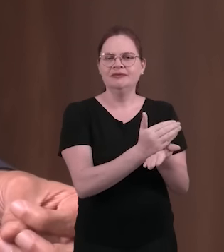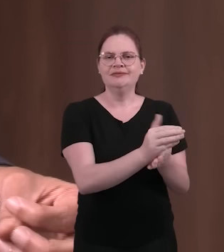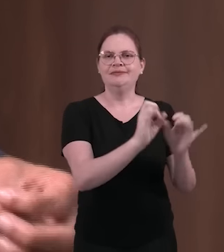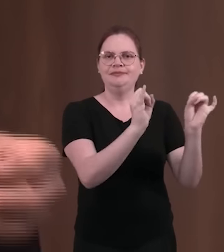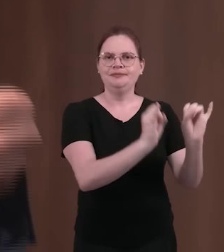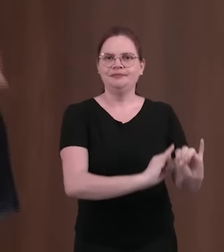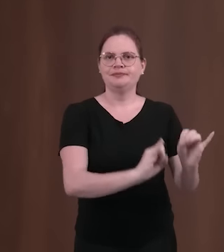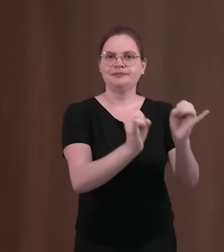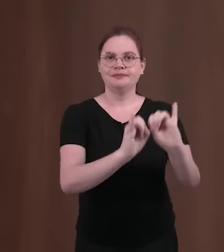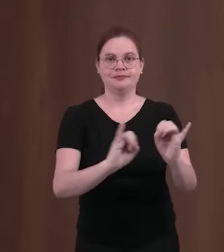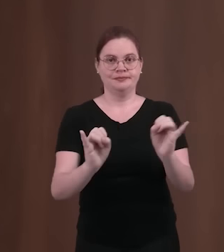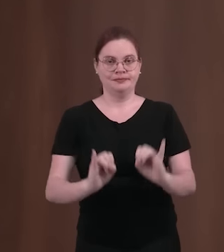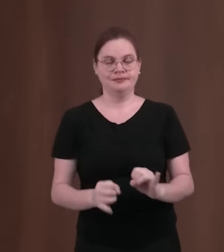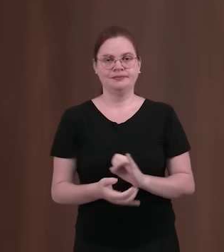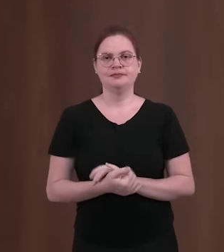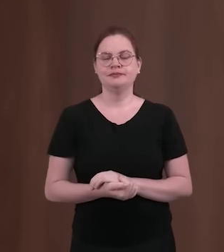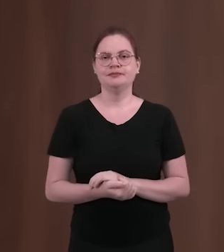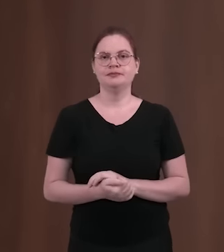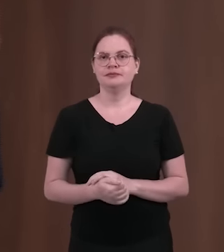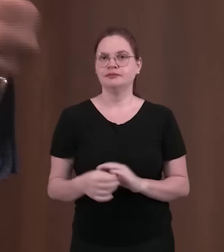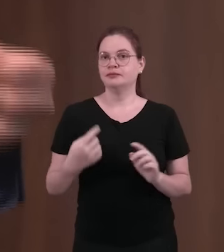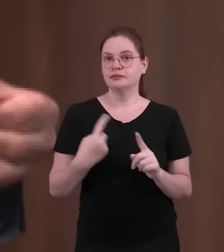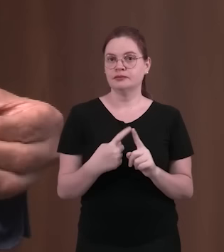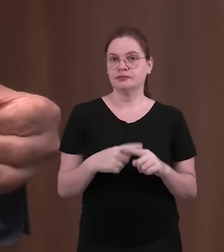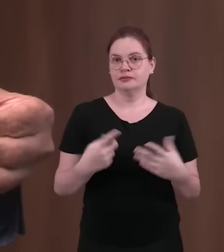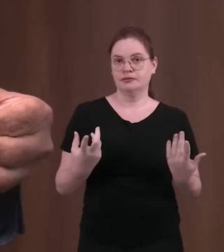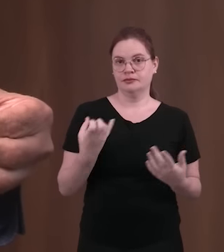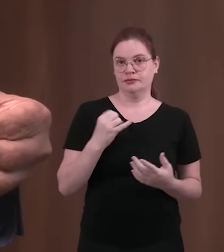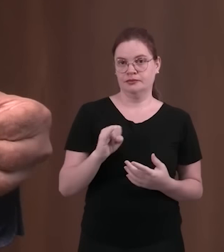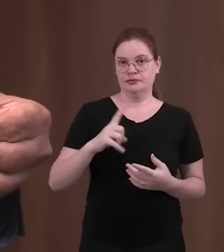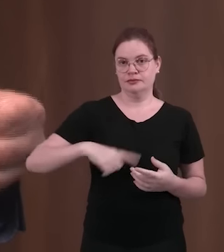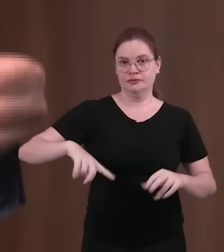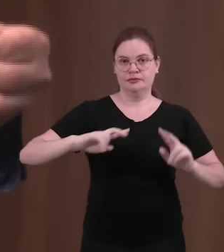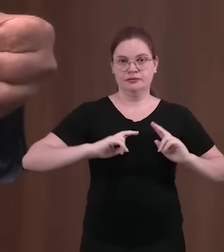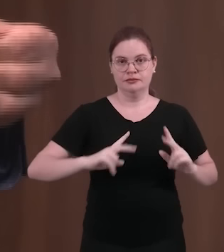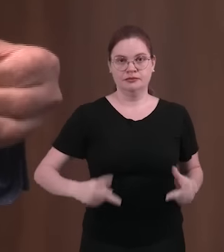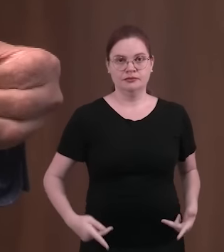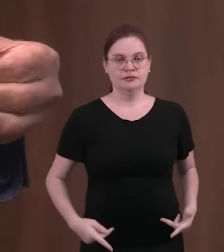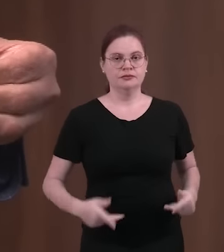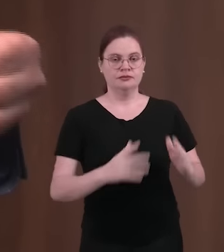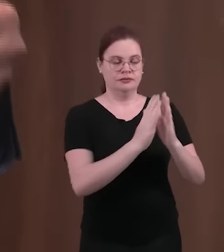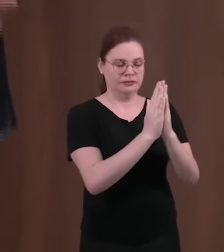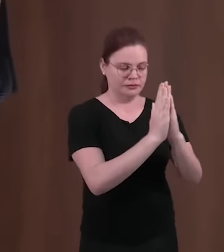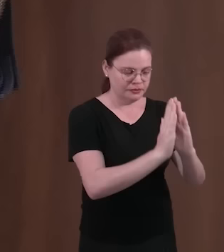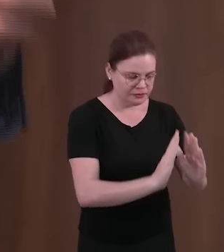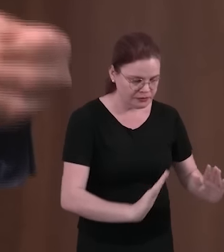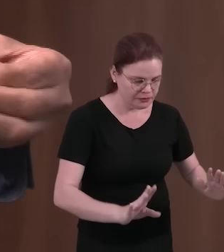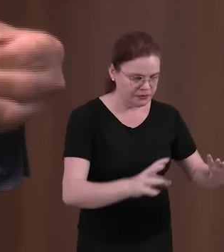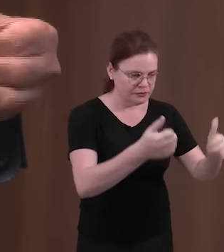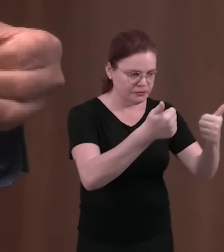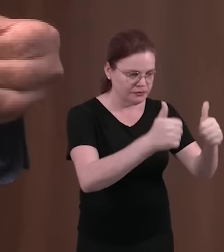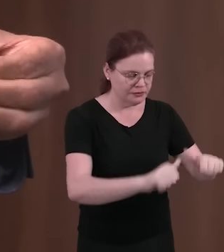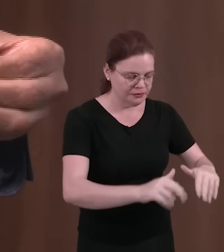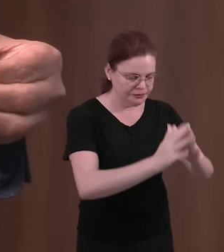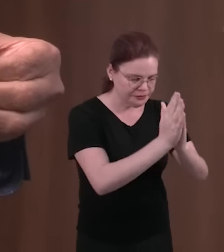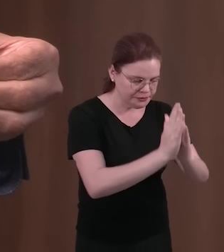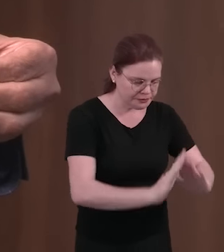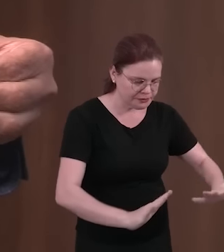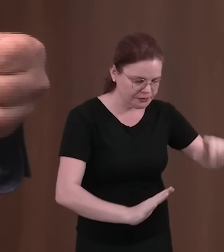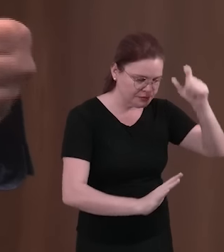ídolos? Porque quando o homem se curva diante daquela imagem, daquele objeto de